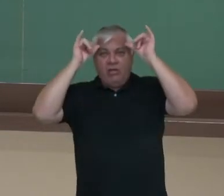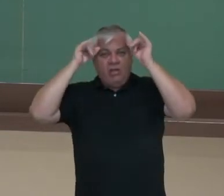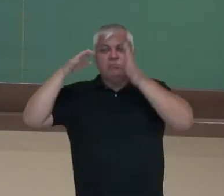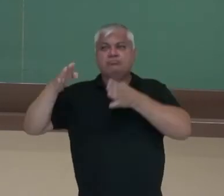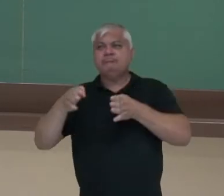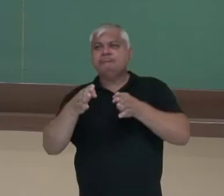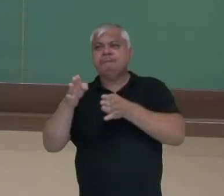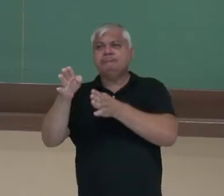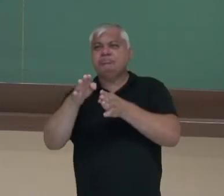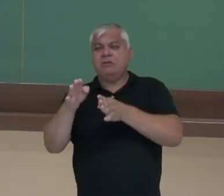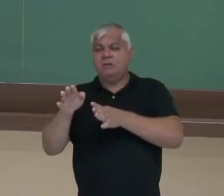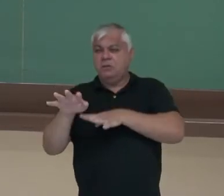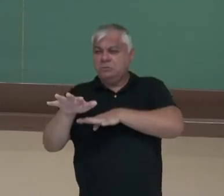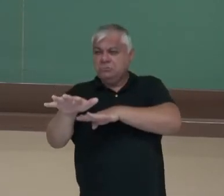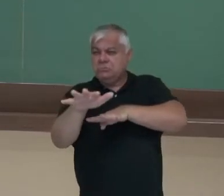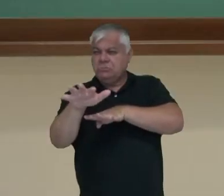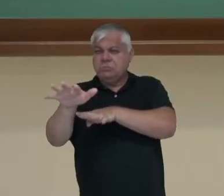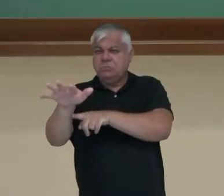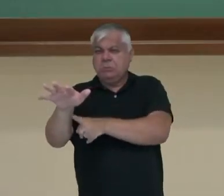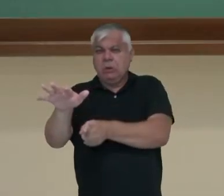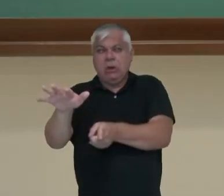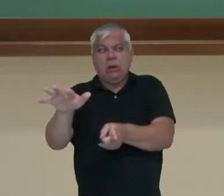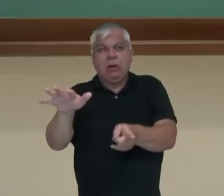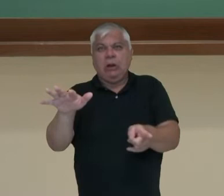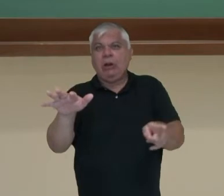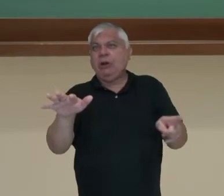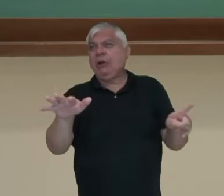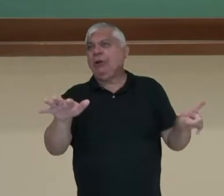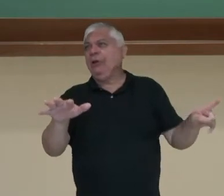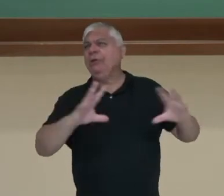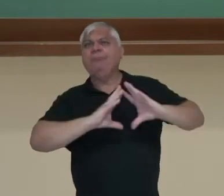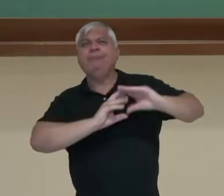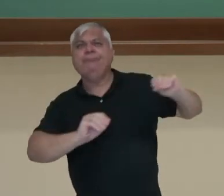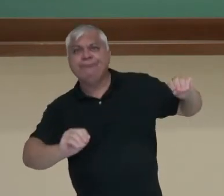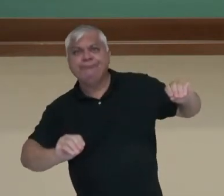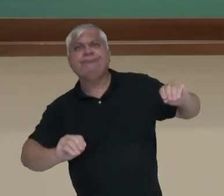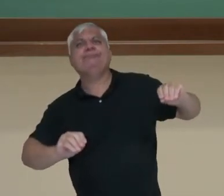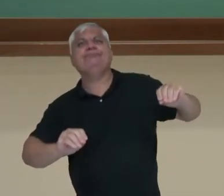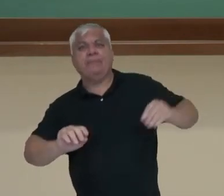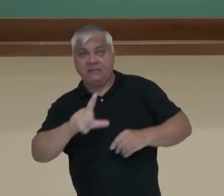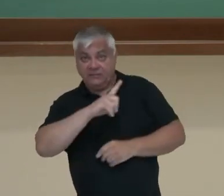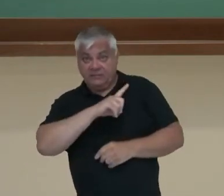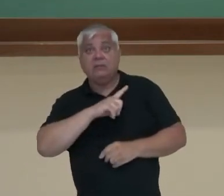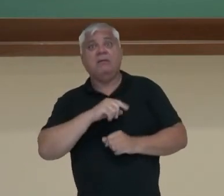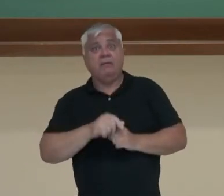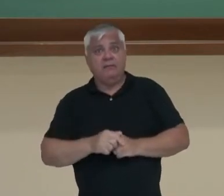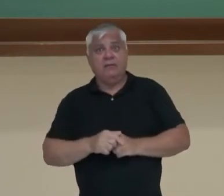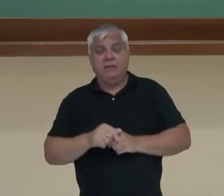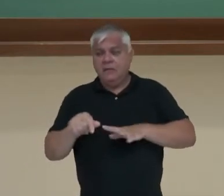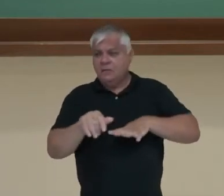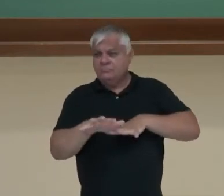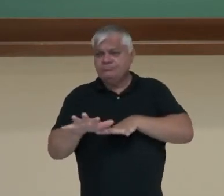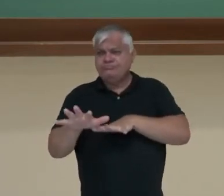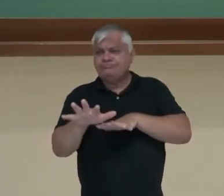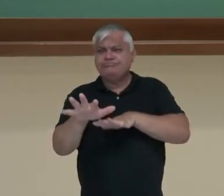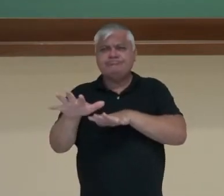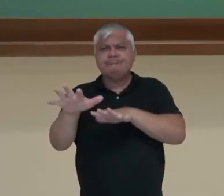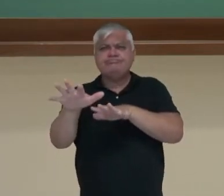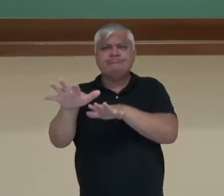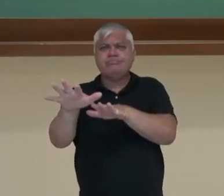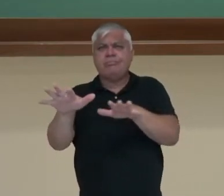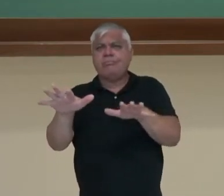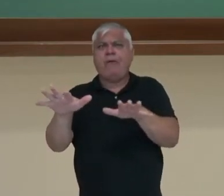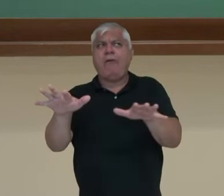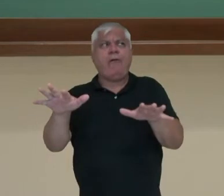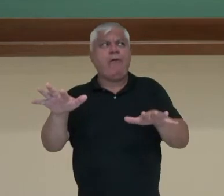do vaqueiro, apesar do estancieiro, chegou a ter algumas situações de gado que se alastrou, né? E